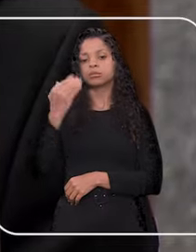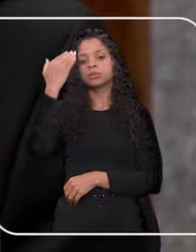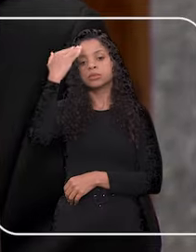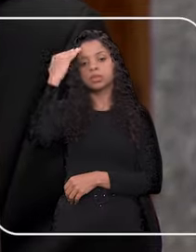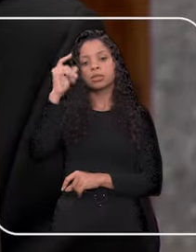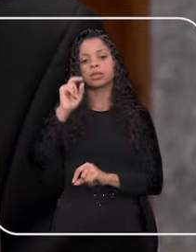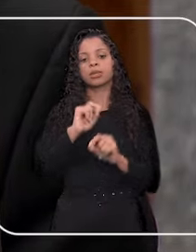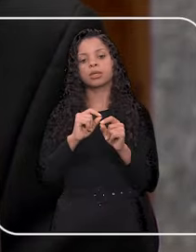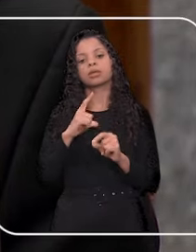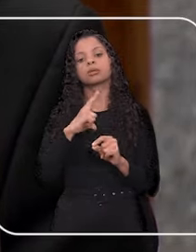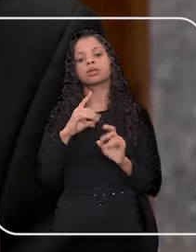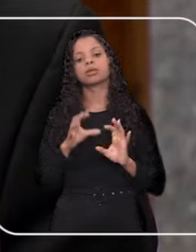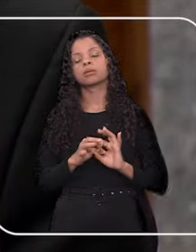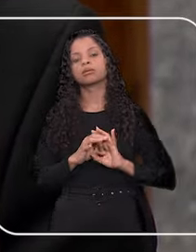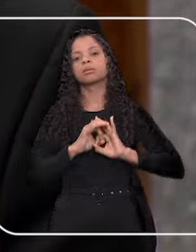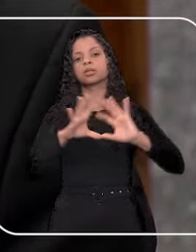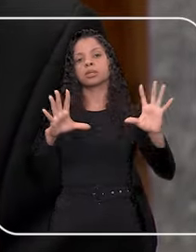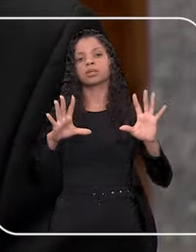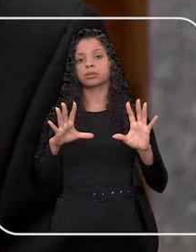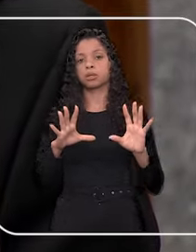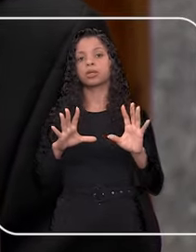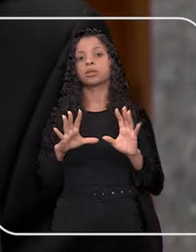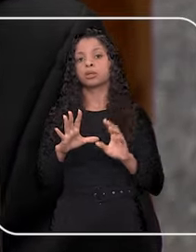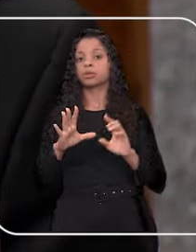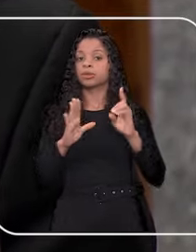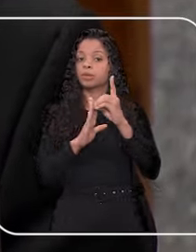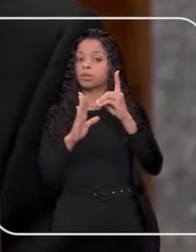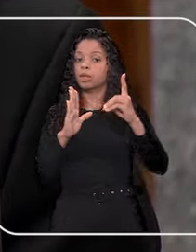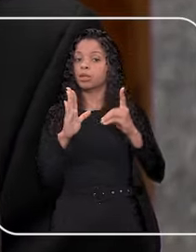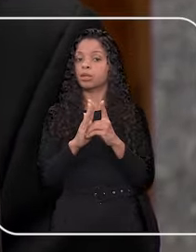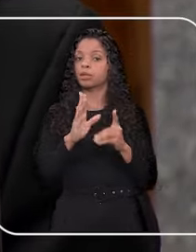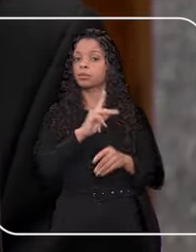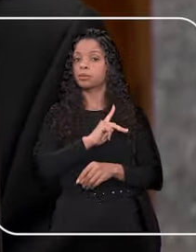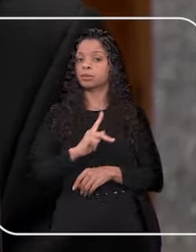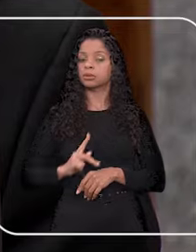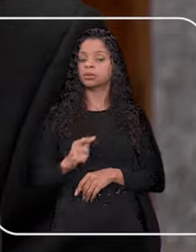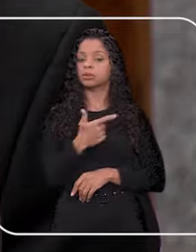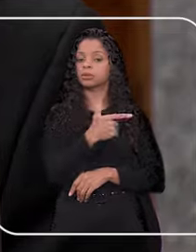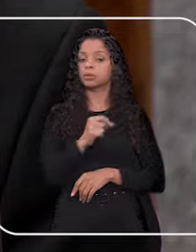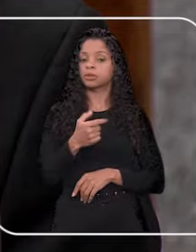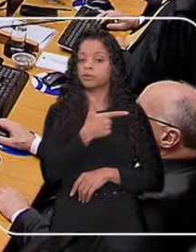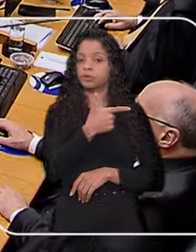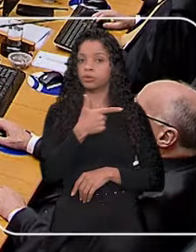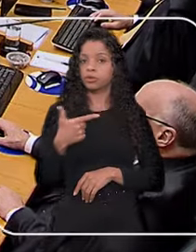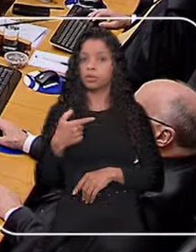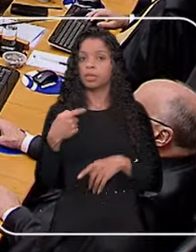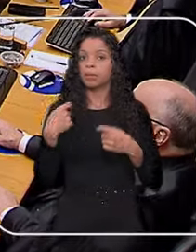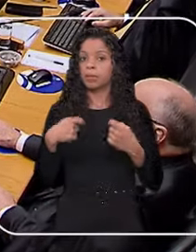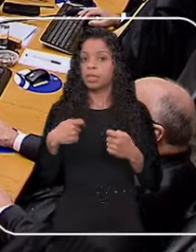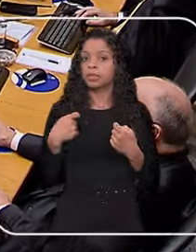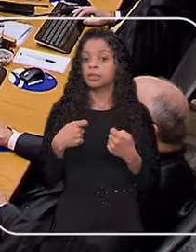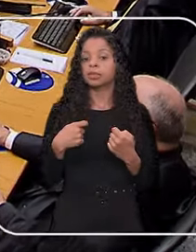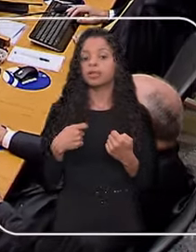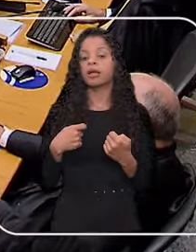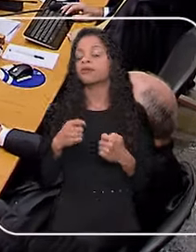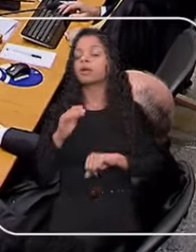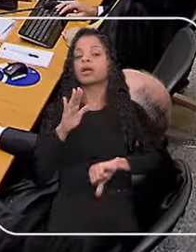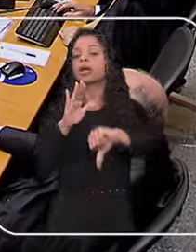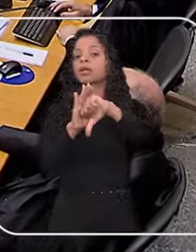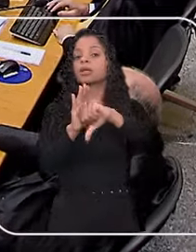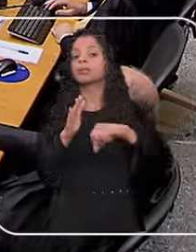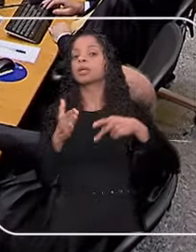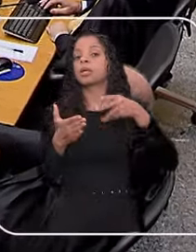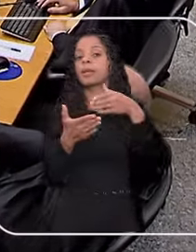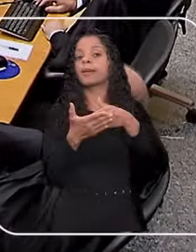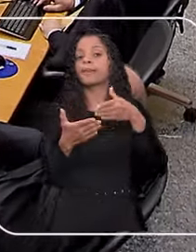que para a concessão do benefício de indulto do Decreto presidencial de 2022 deveria se considerar como crime